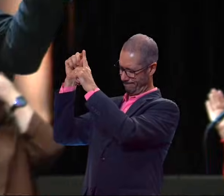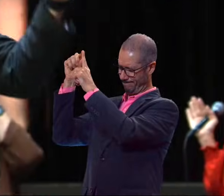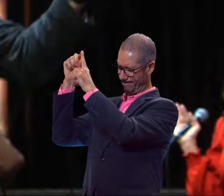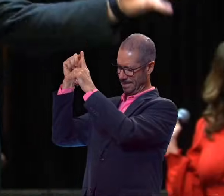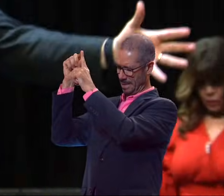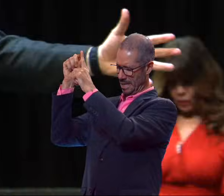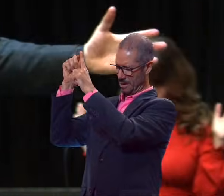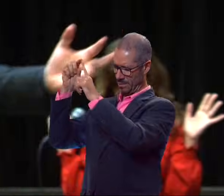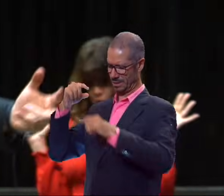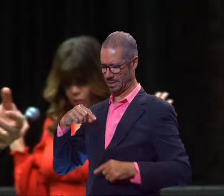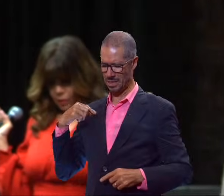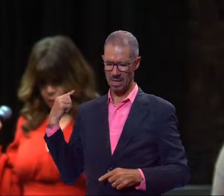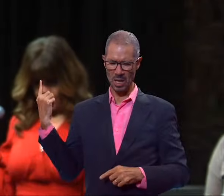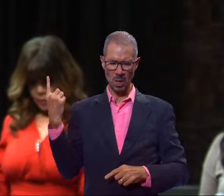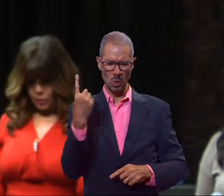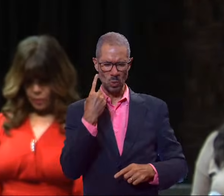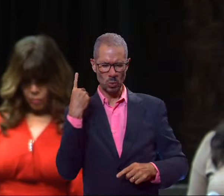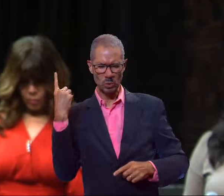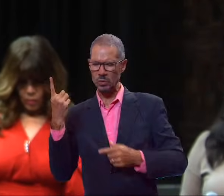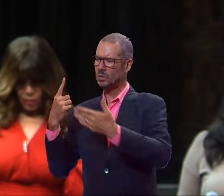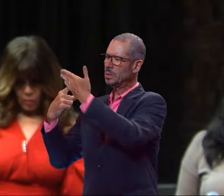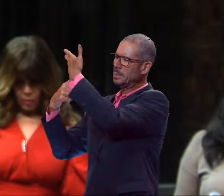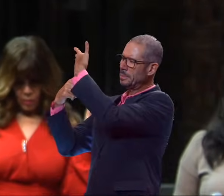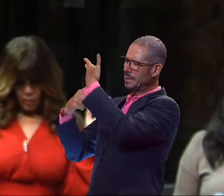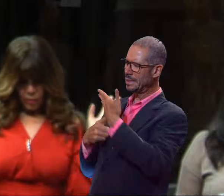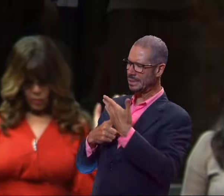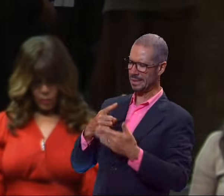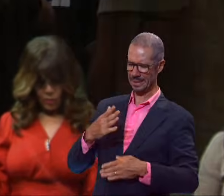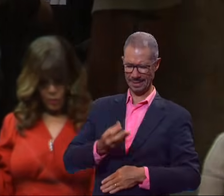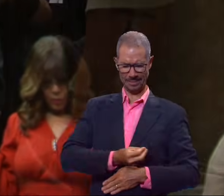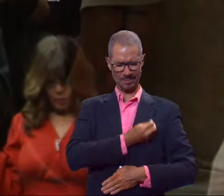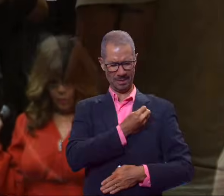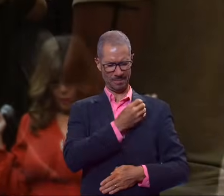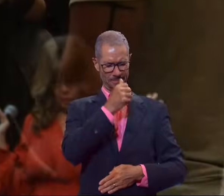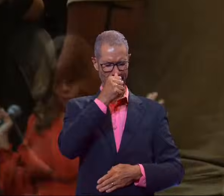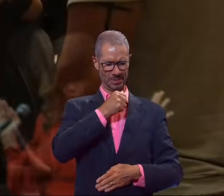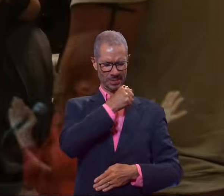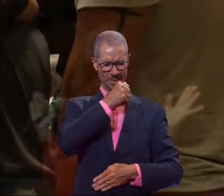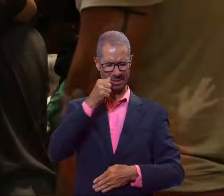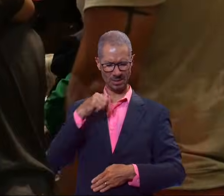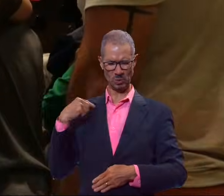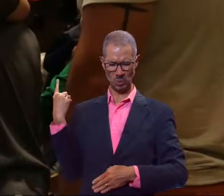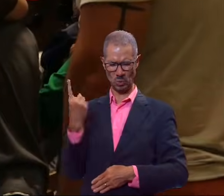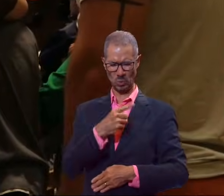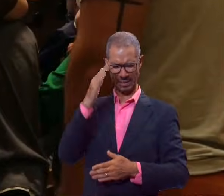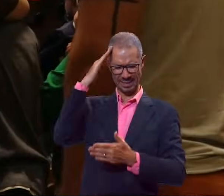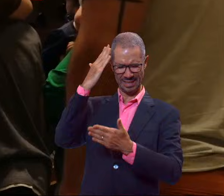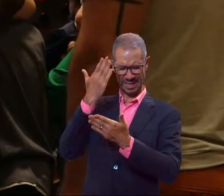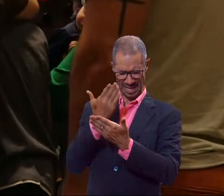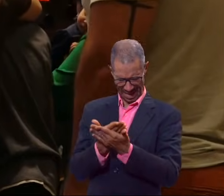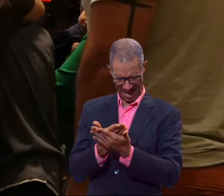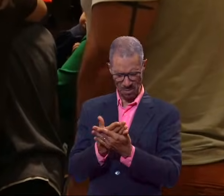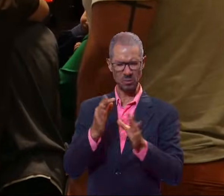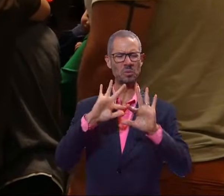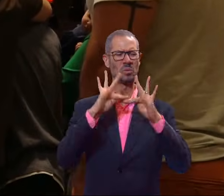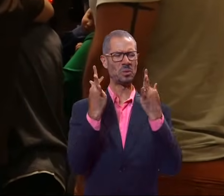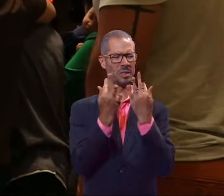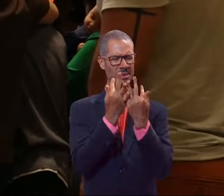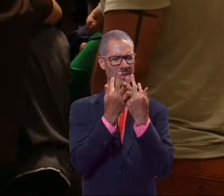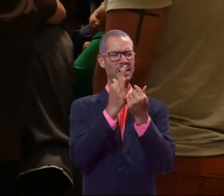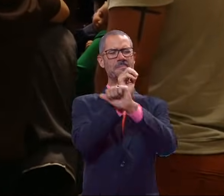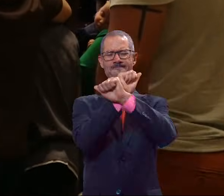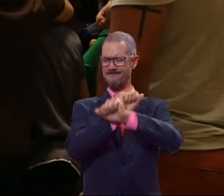ela nos apresenta caminhos de consagração, e nós queremos experimentá-los todos,